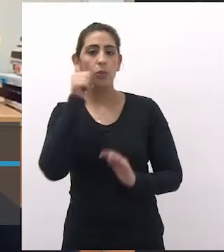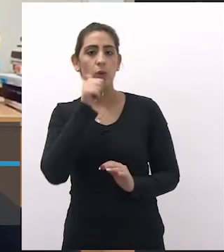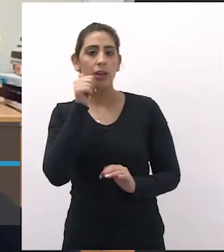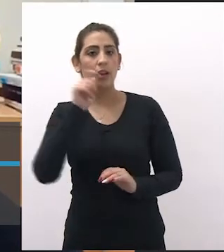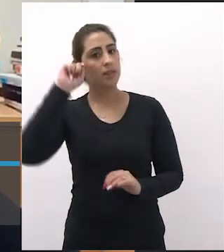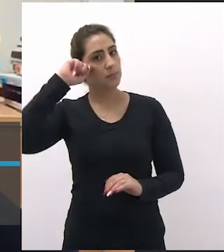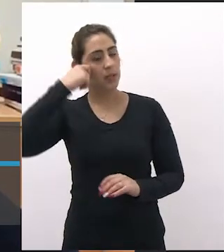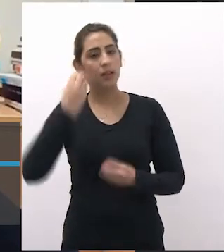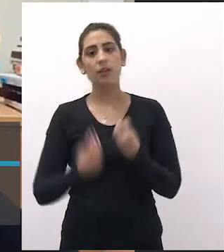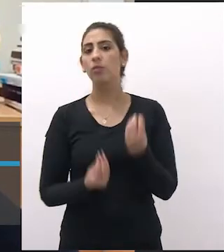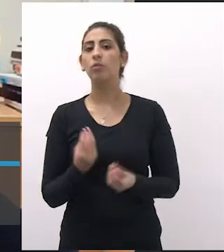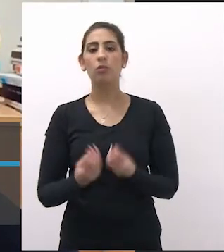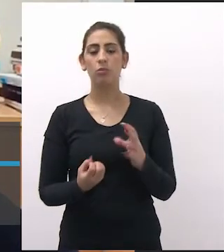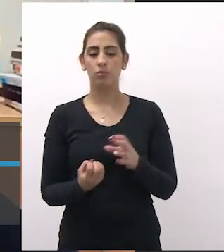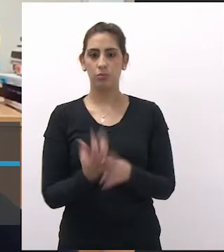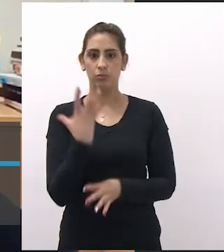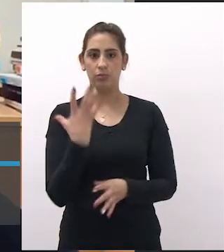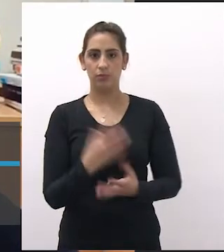Mulheres Pretas?